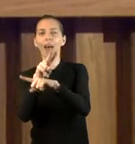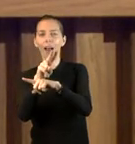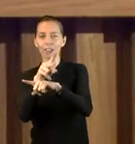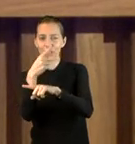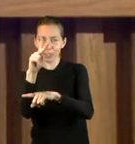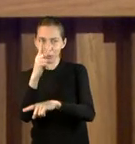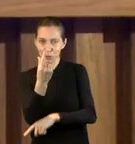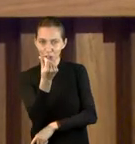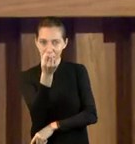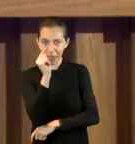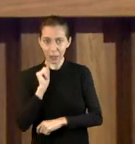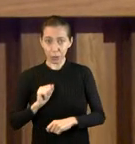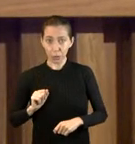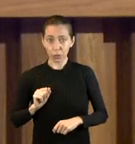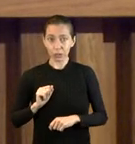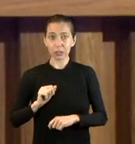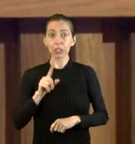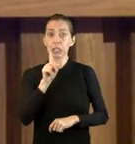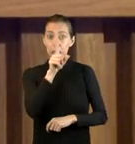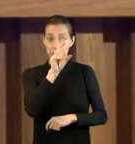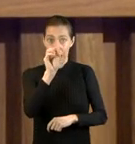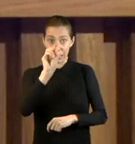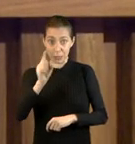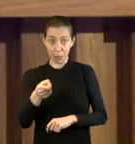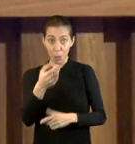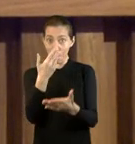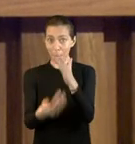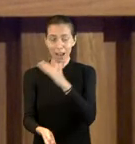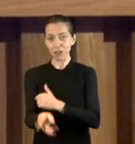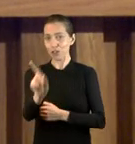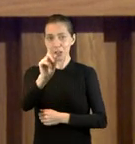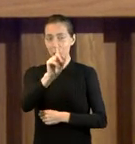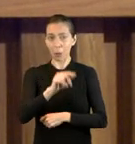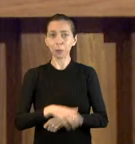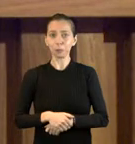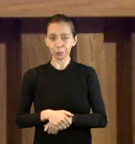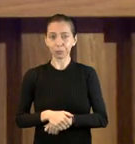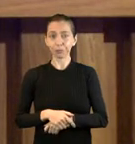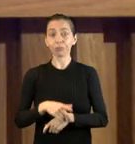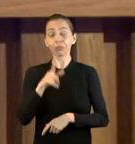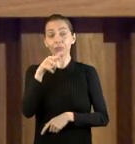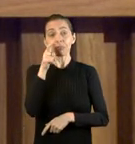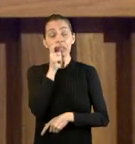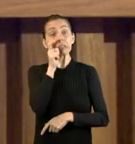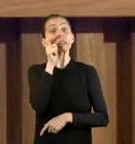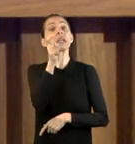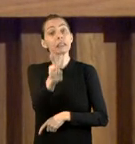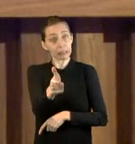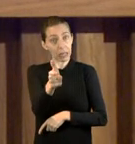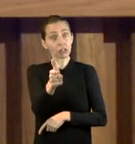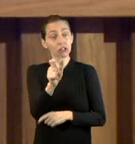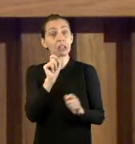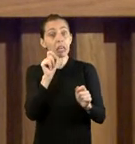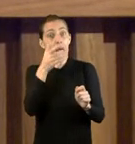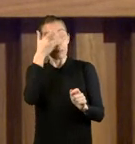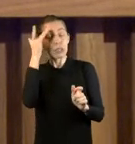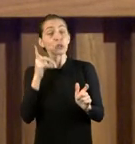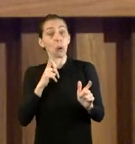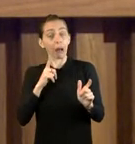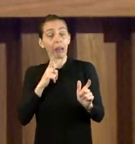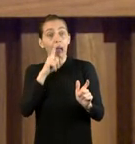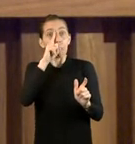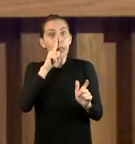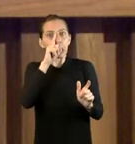Então, é uma alternativa bem interessante para quem quer ter um investimento de risco sem que